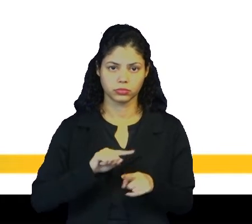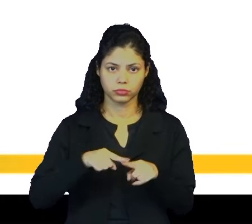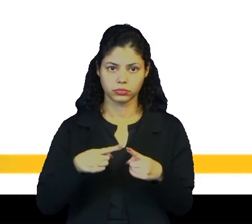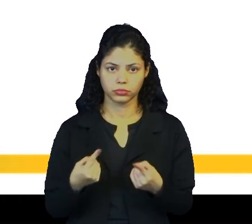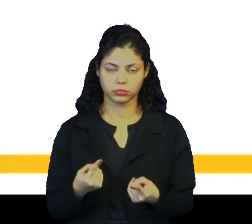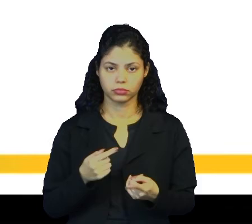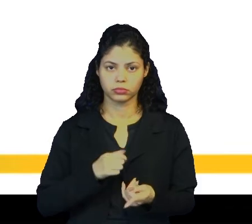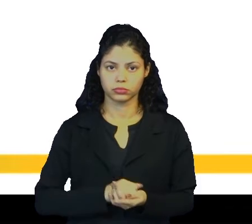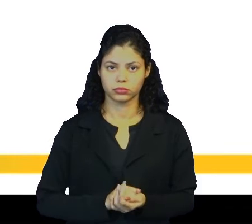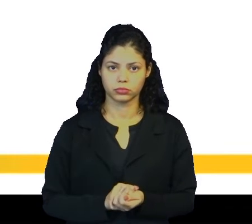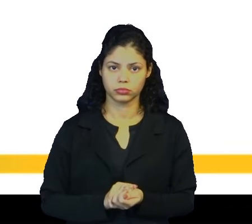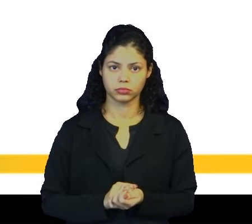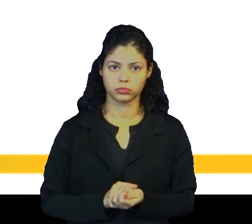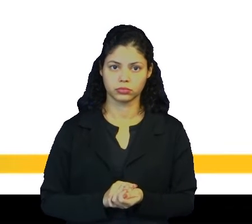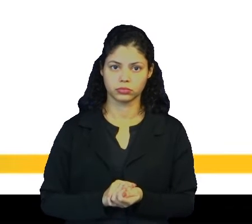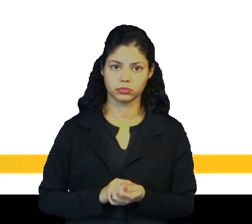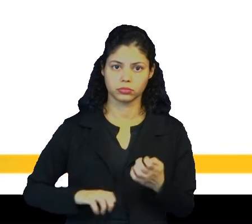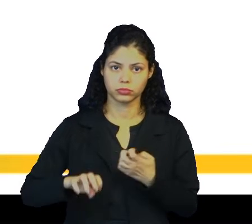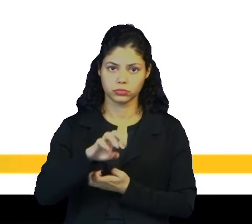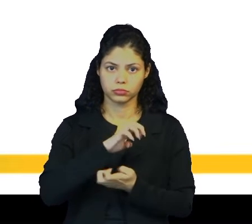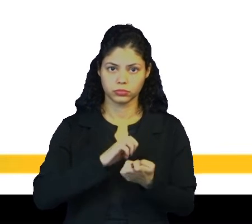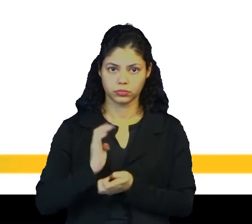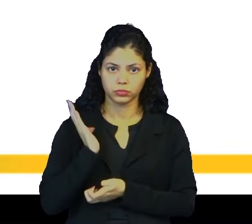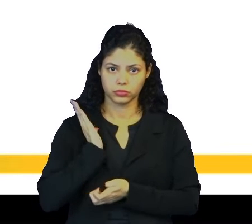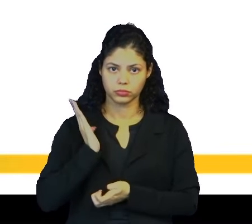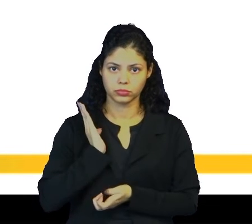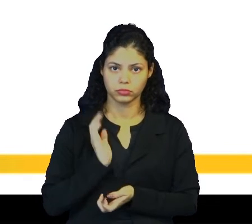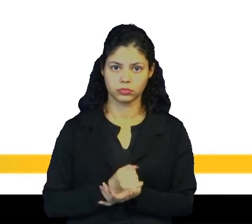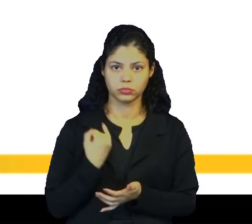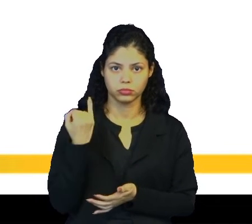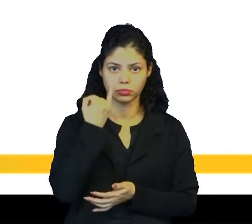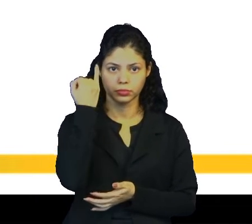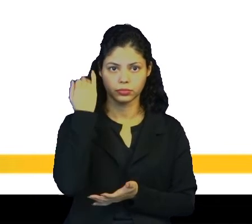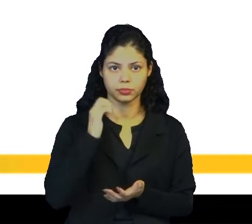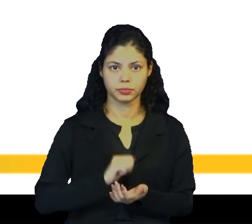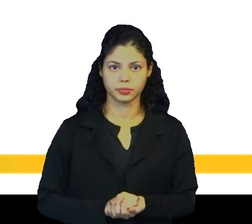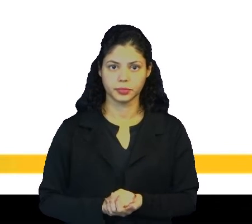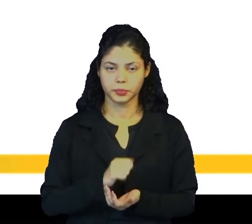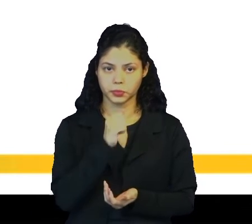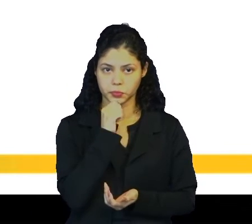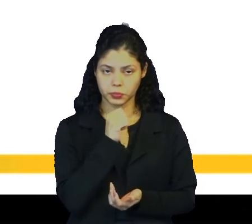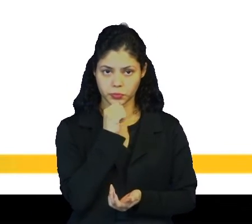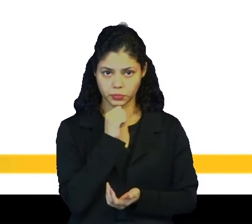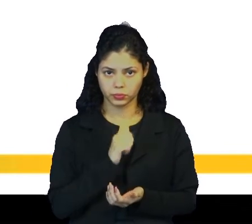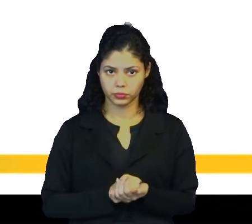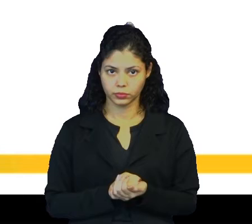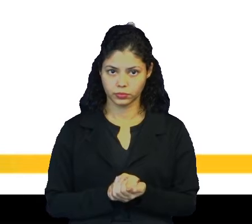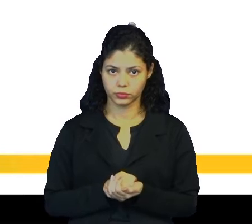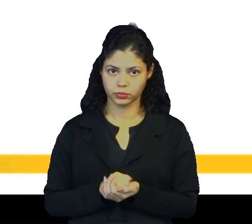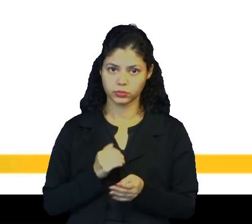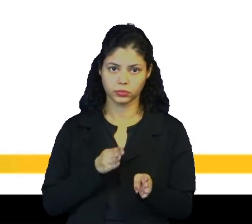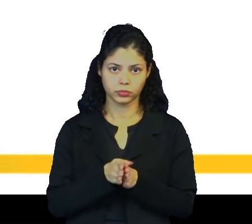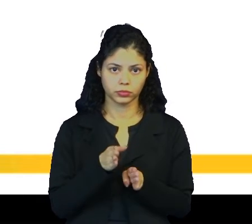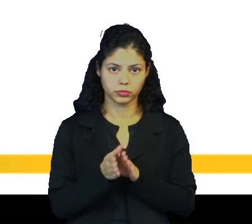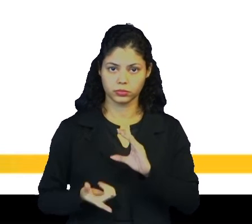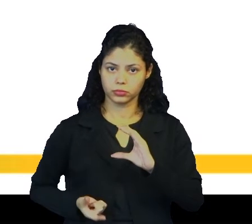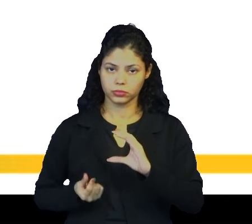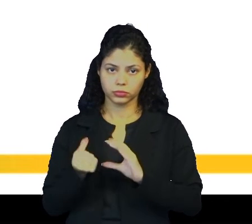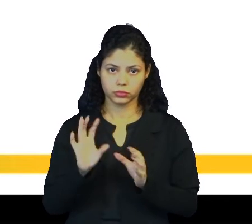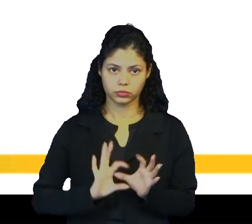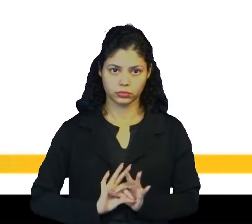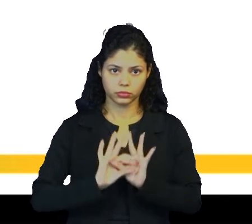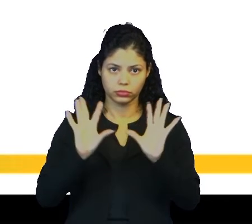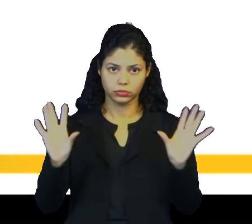Mais uma questão. As revoluções burguesas foram importantes para, letra A, consolidação do capitalismo e